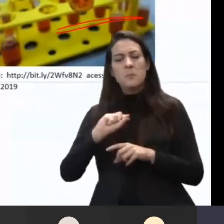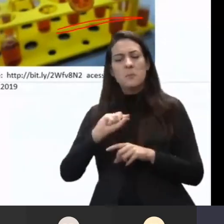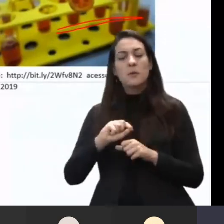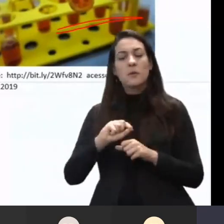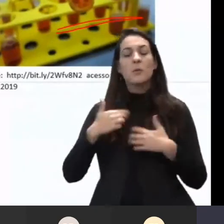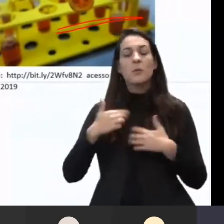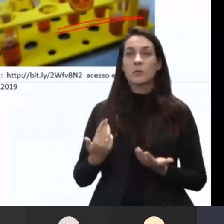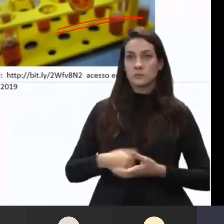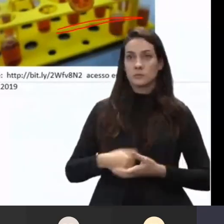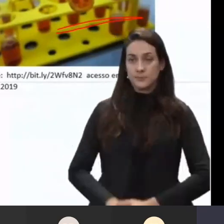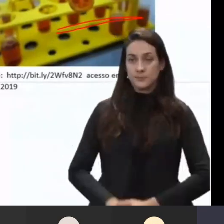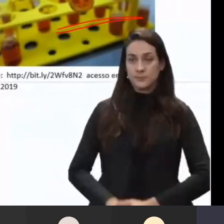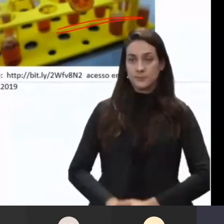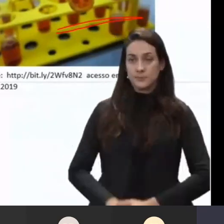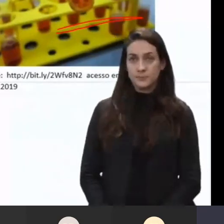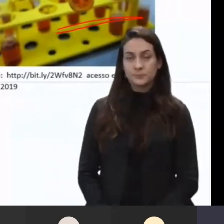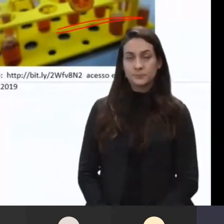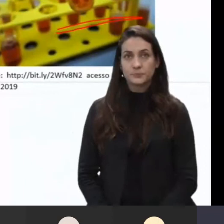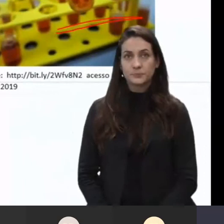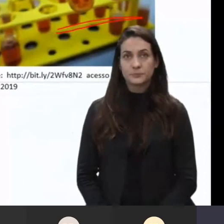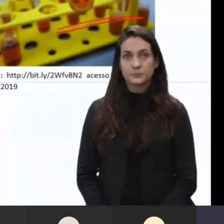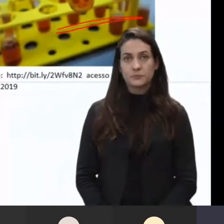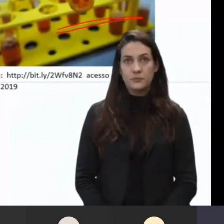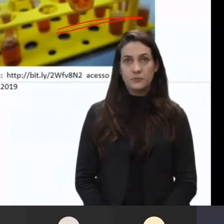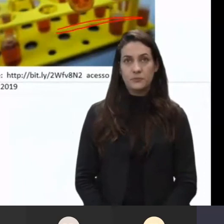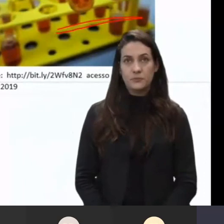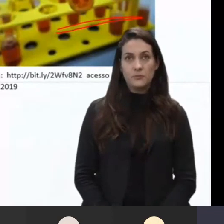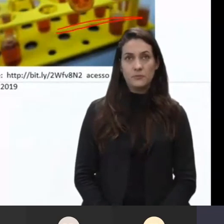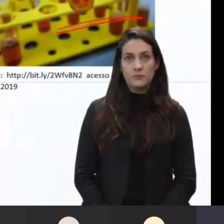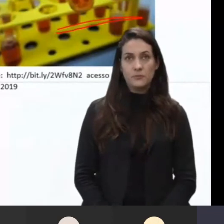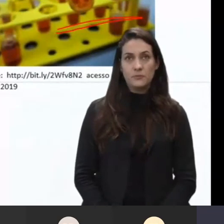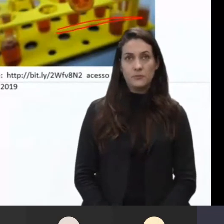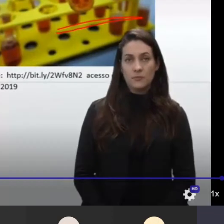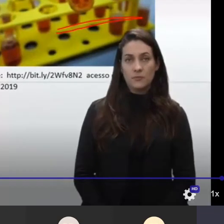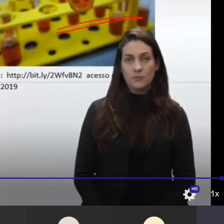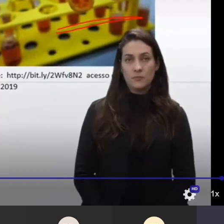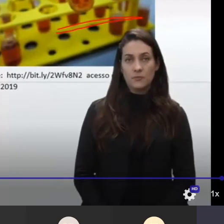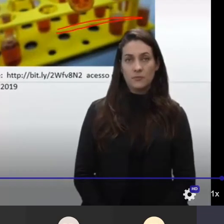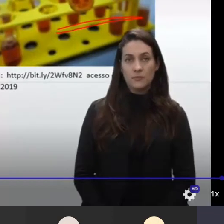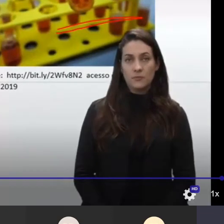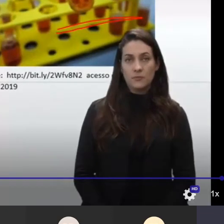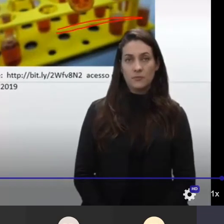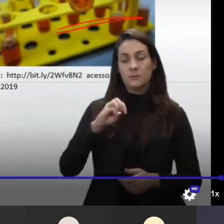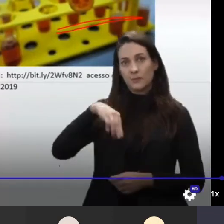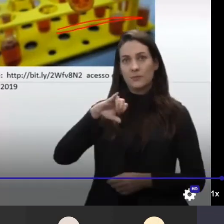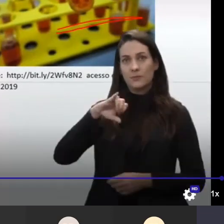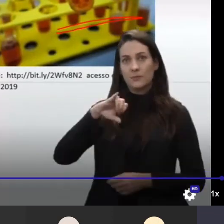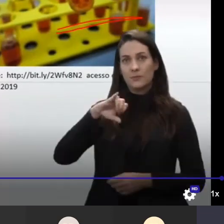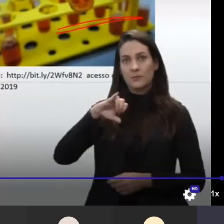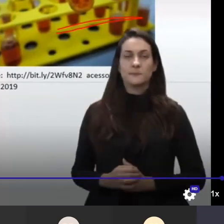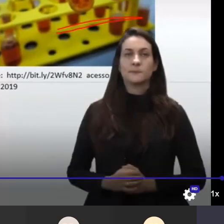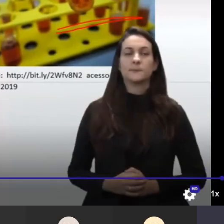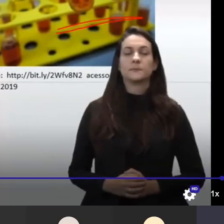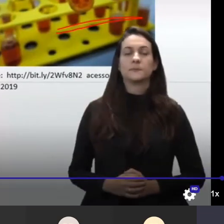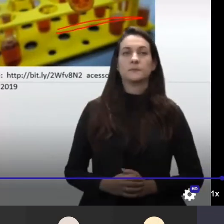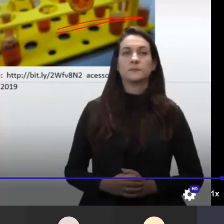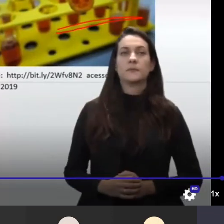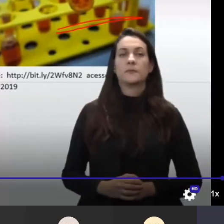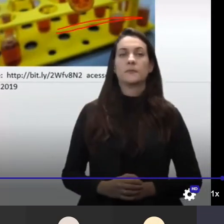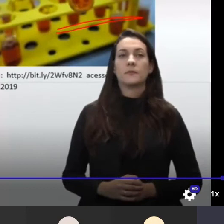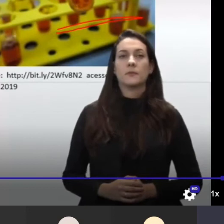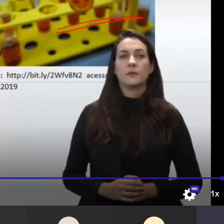inibe o crescimento desse micro-organismo. Por isso que ela é chamada de concentração inibitória mínima. E aí,